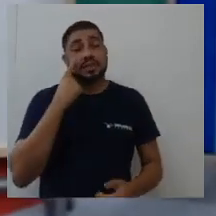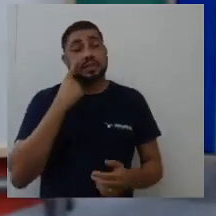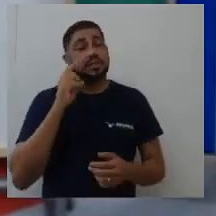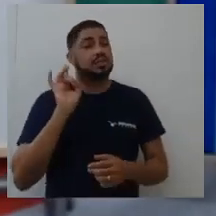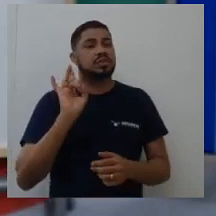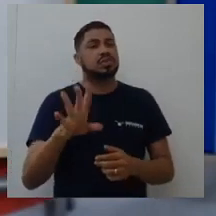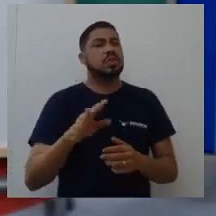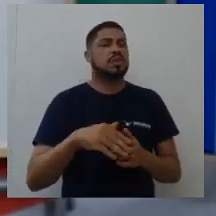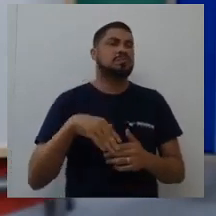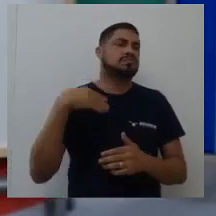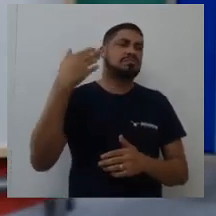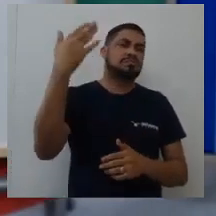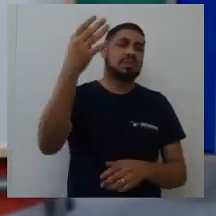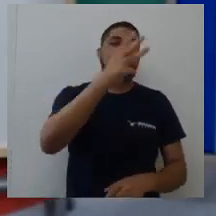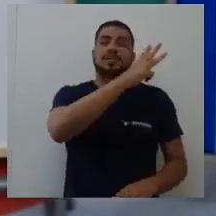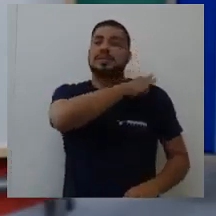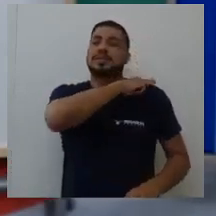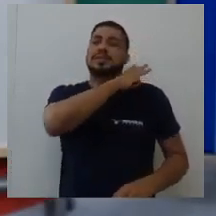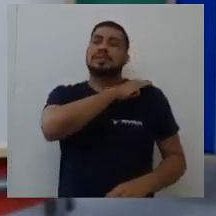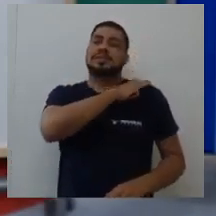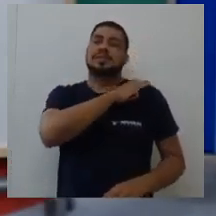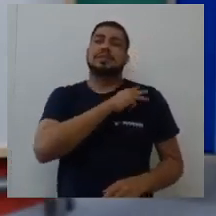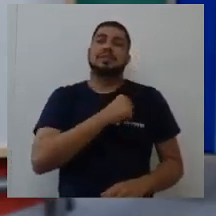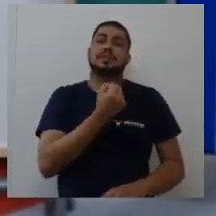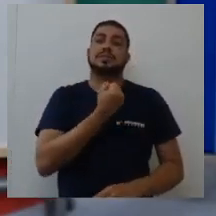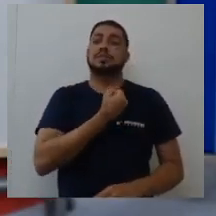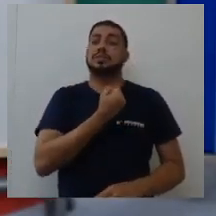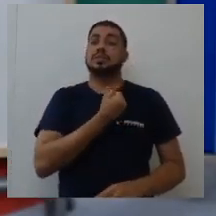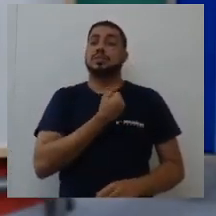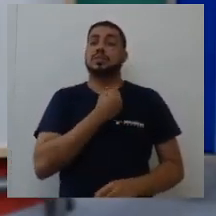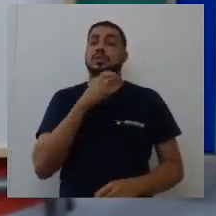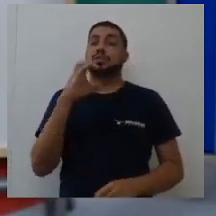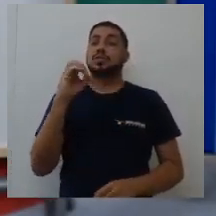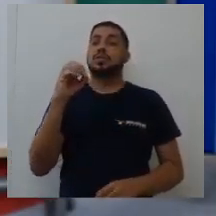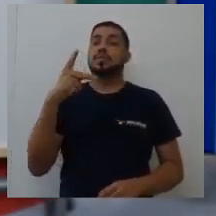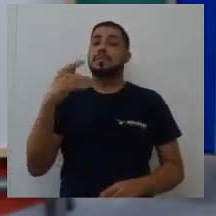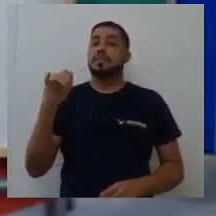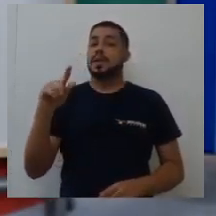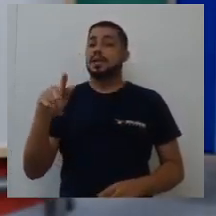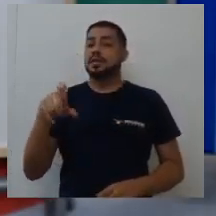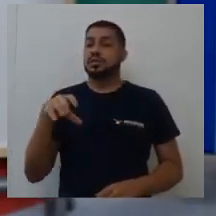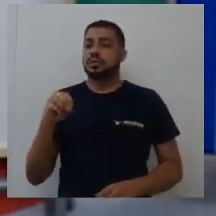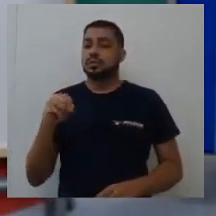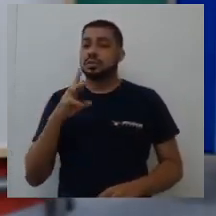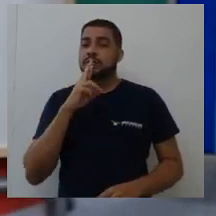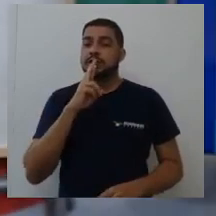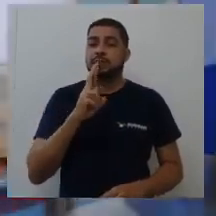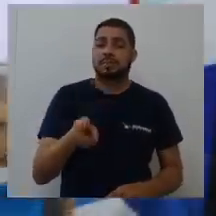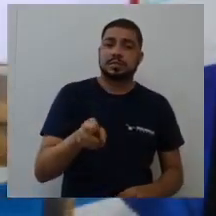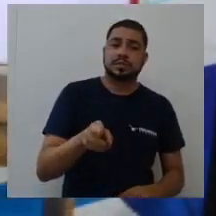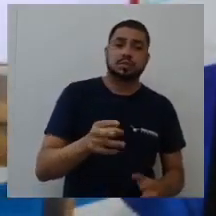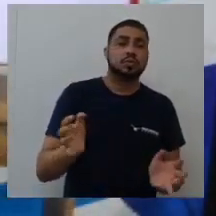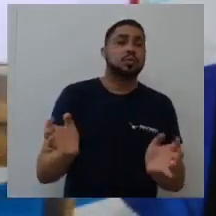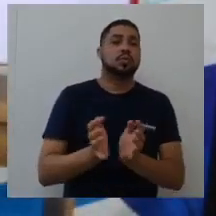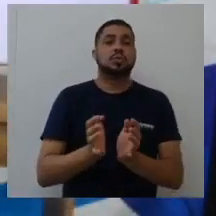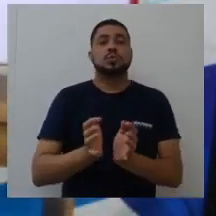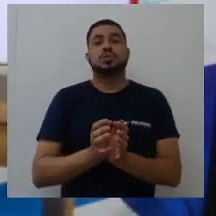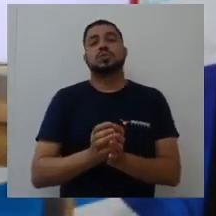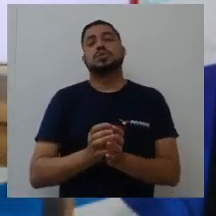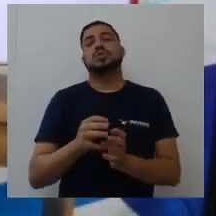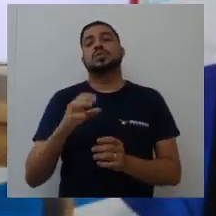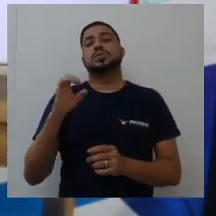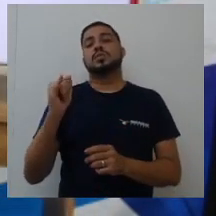apenas lá pelo 3º ano, que são os números complexos. Então, respondendo a pergunta, o conjunto dos